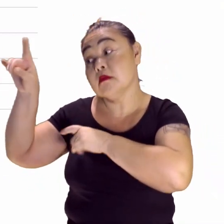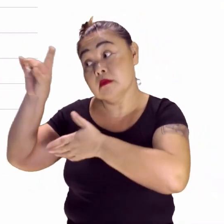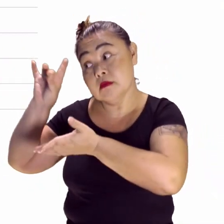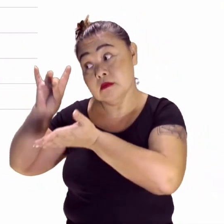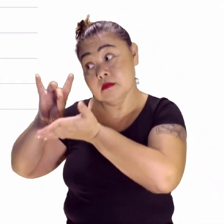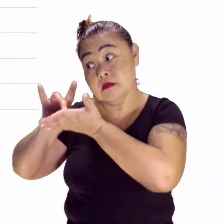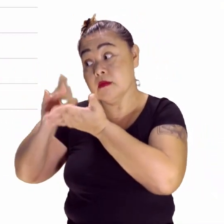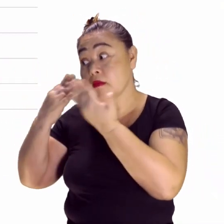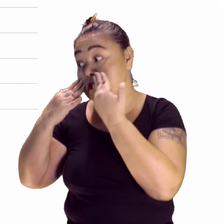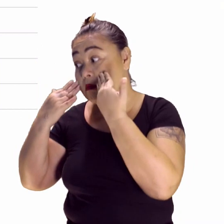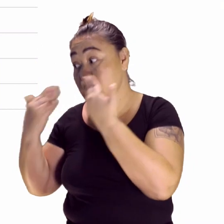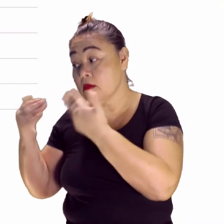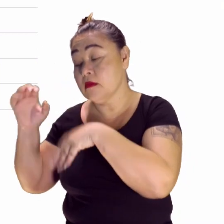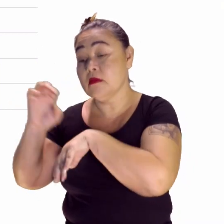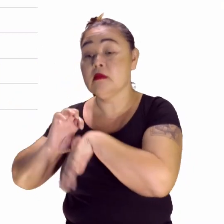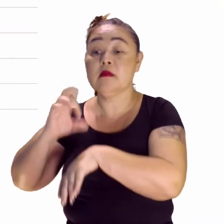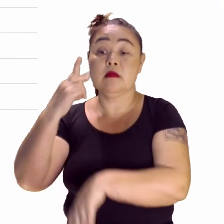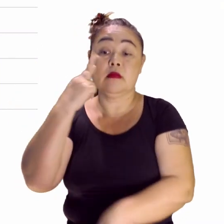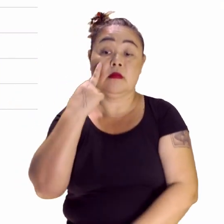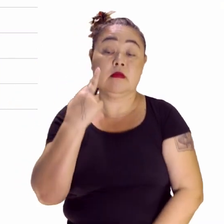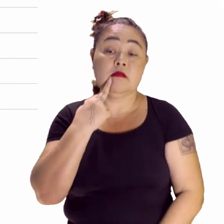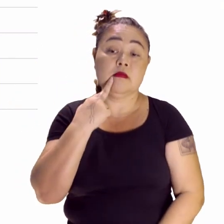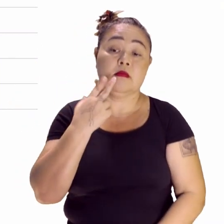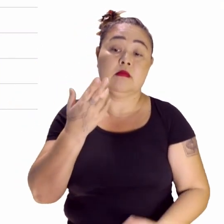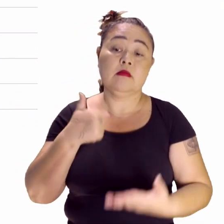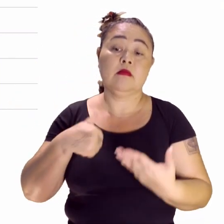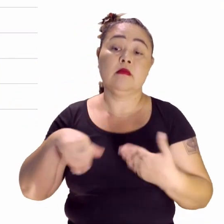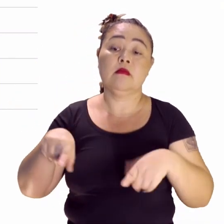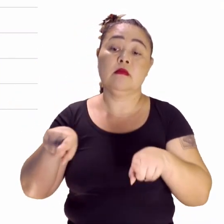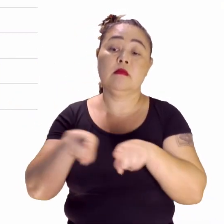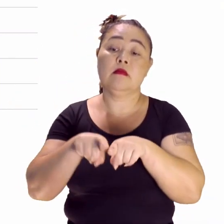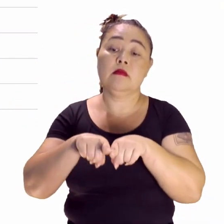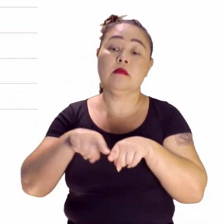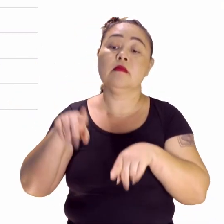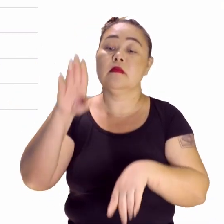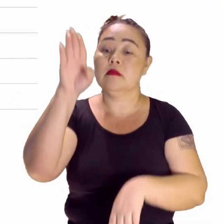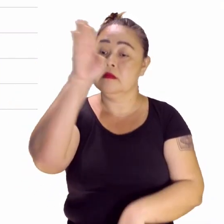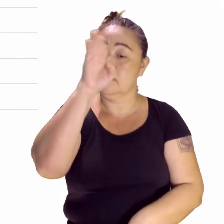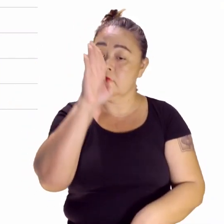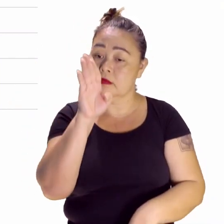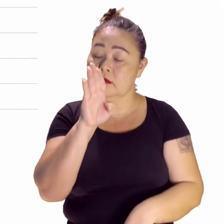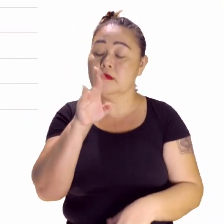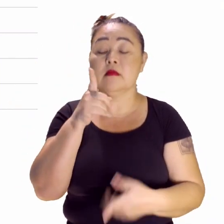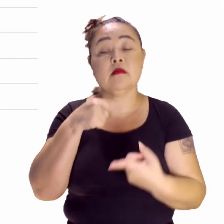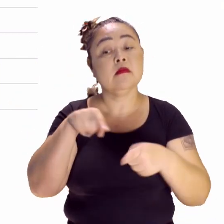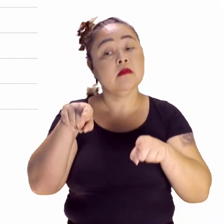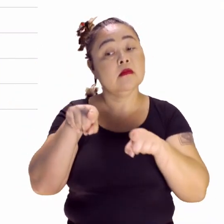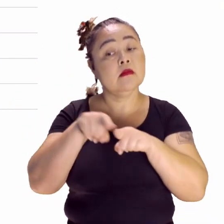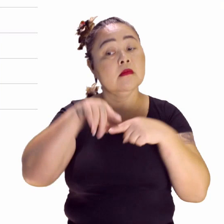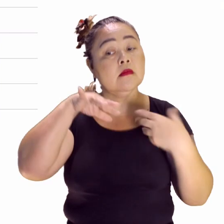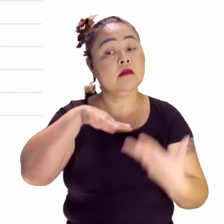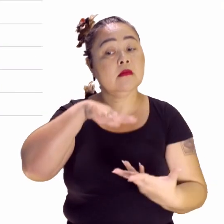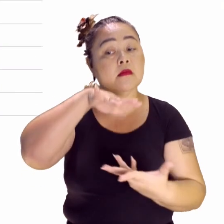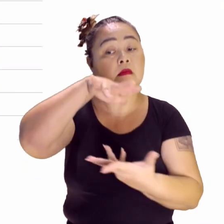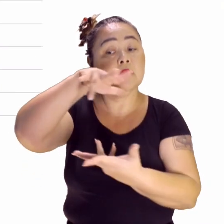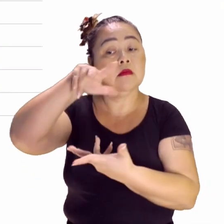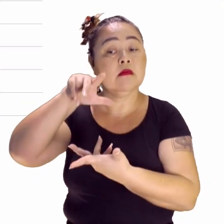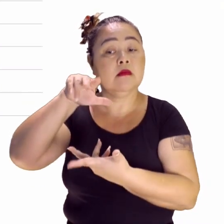realidade em Rondônia, no Brasil e no mundo. Com certeza. É isso?